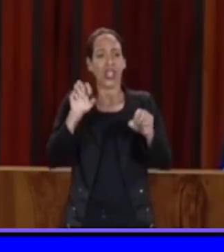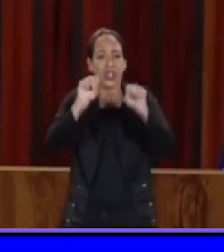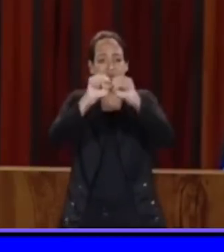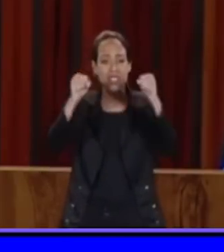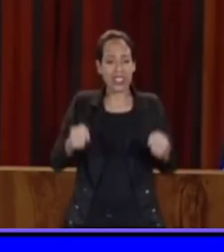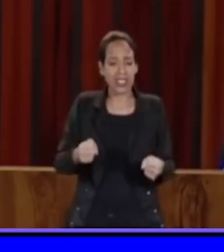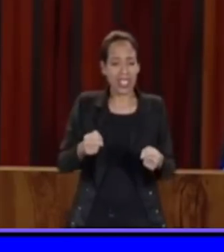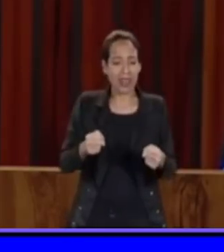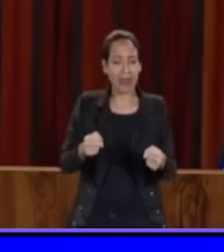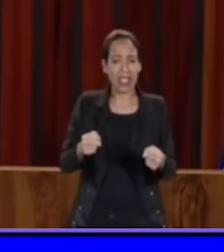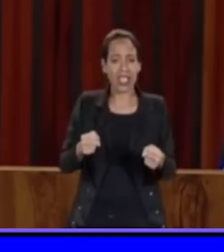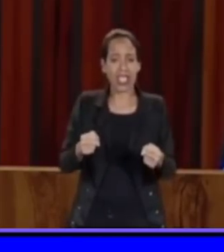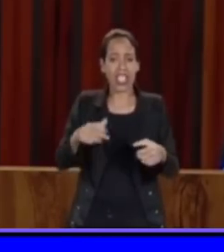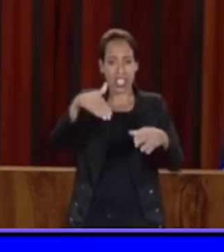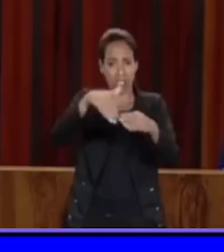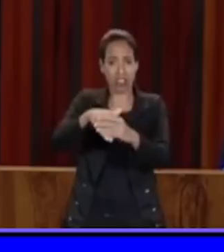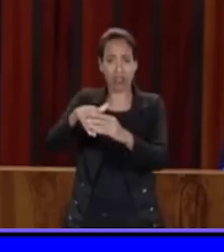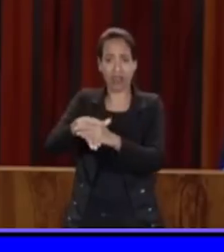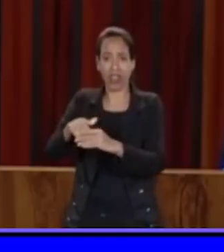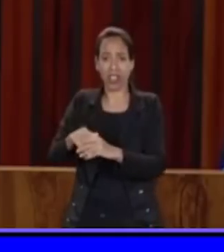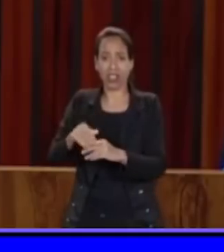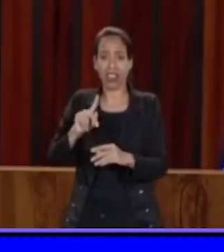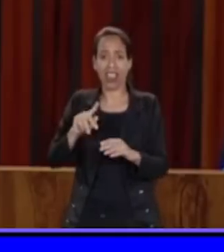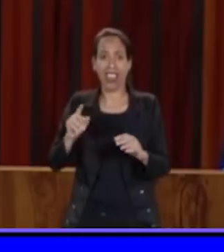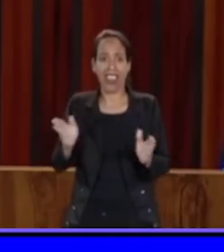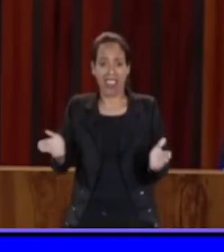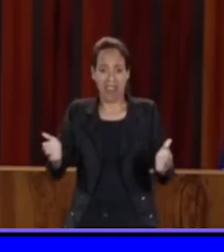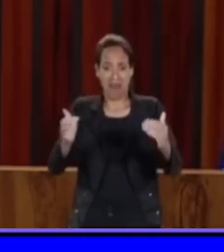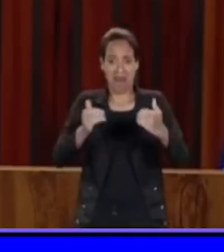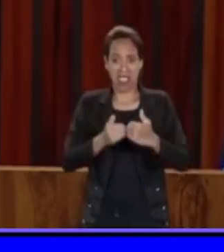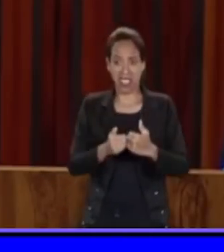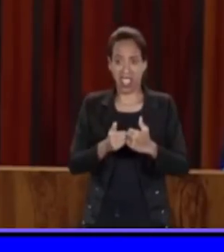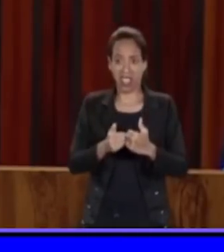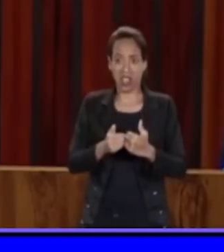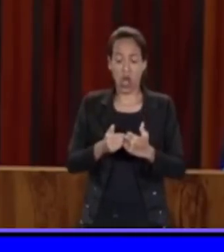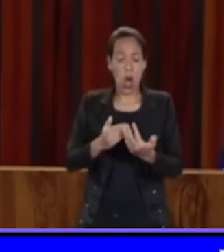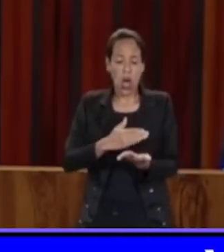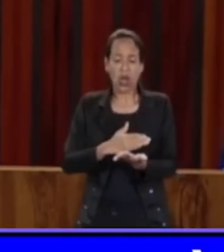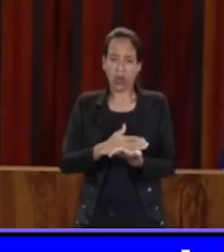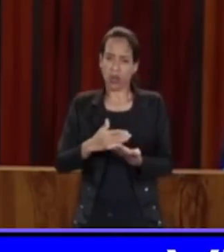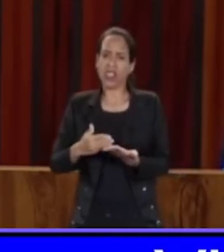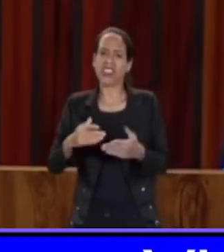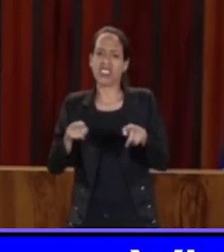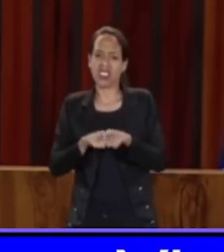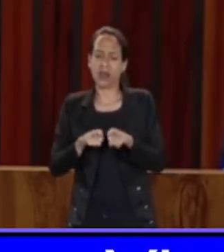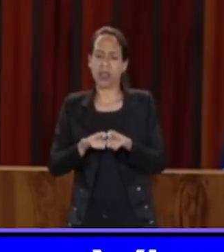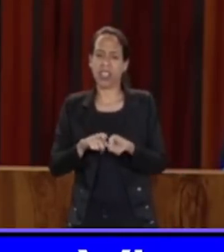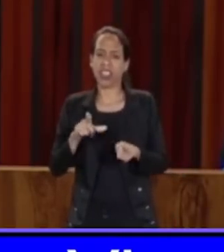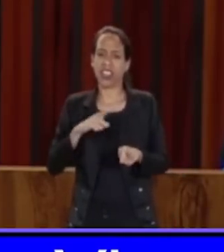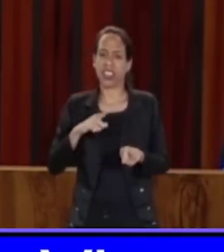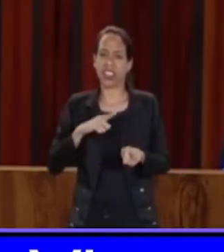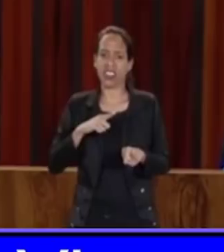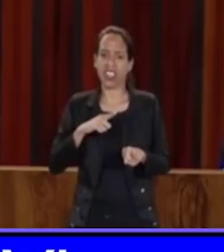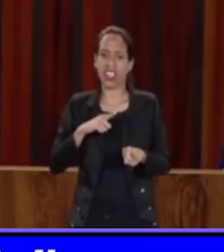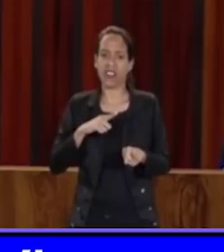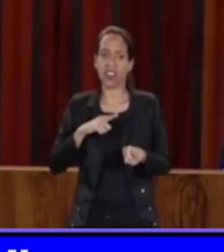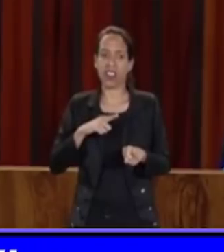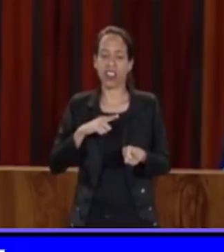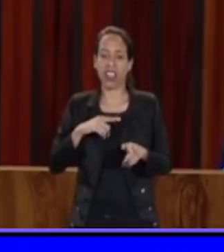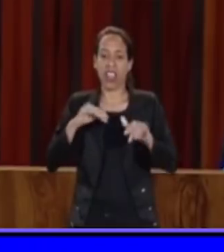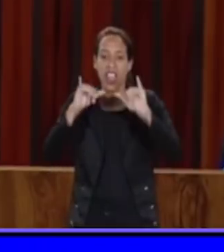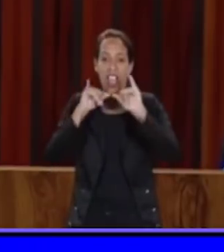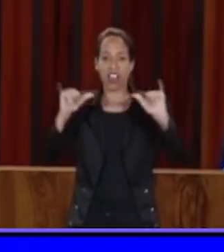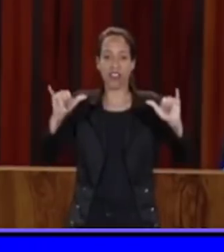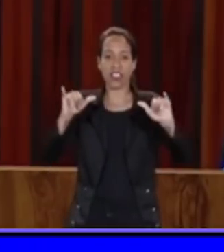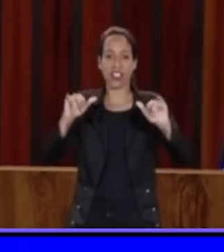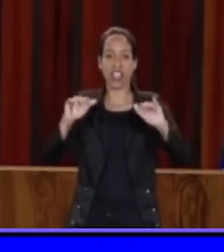apuração digital foi desfechado. A inicial também conta que houve transmissão do encontro por